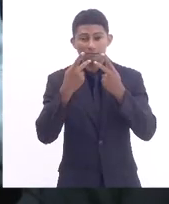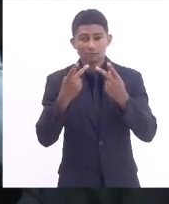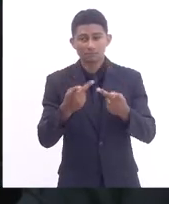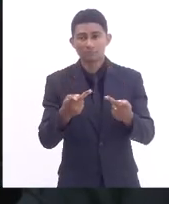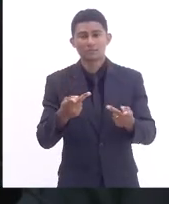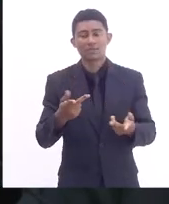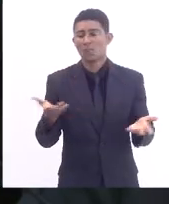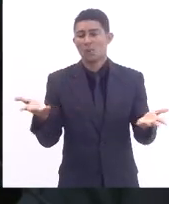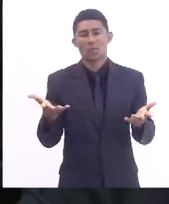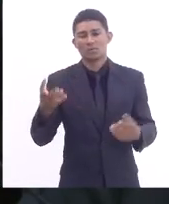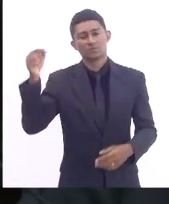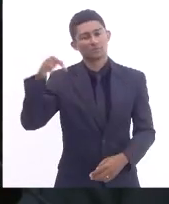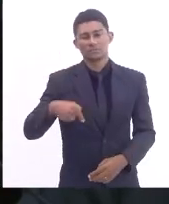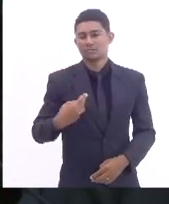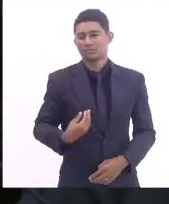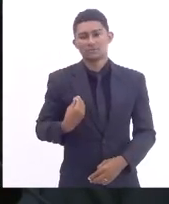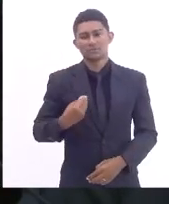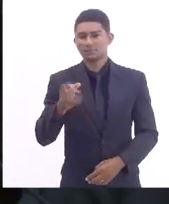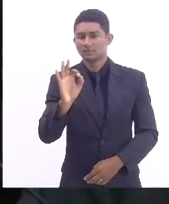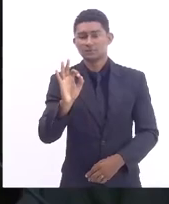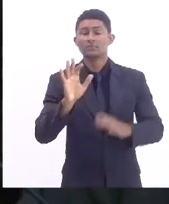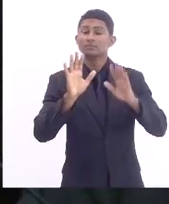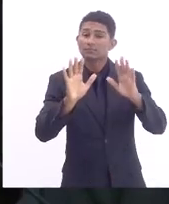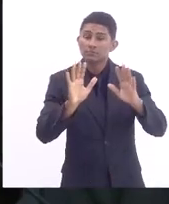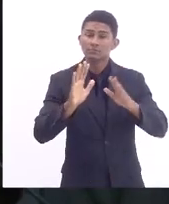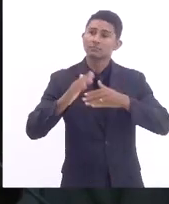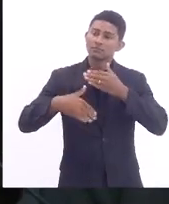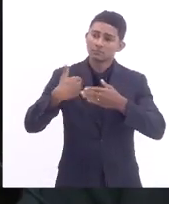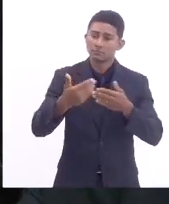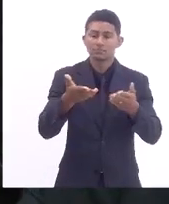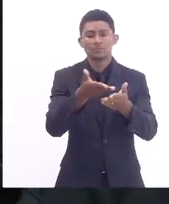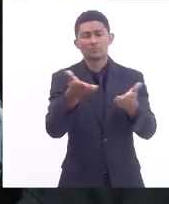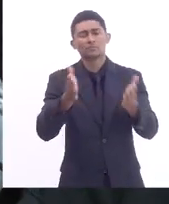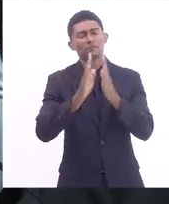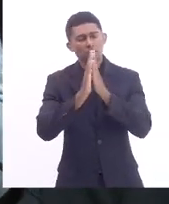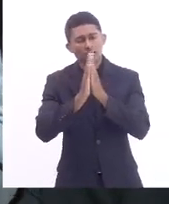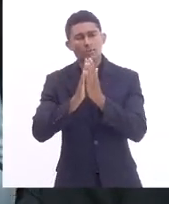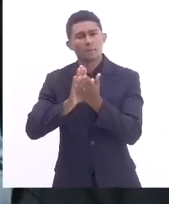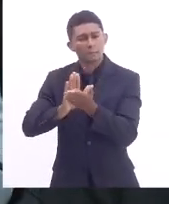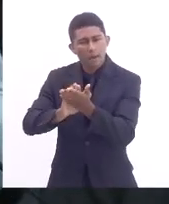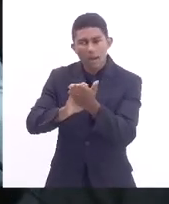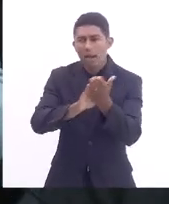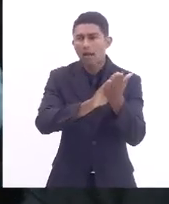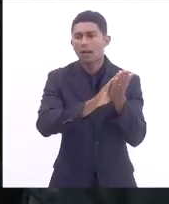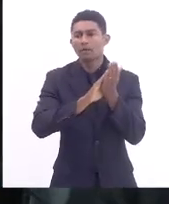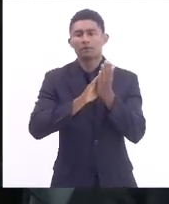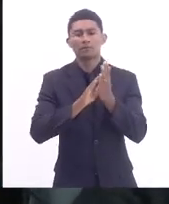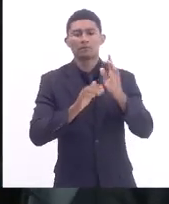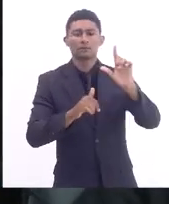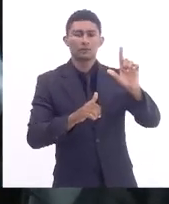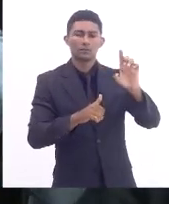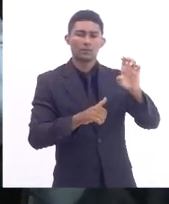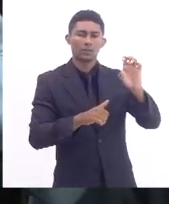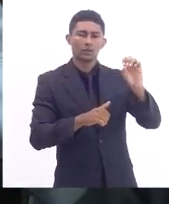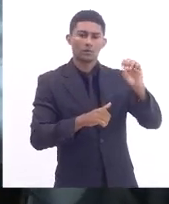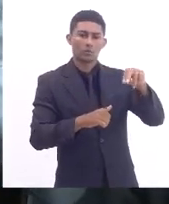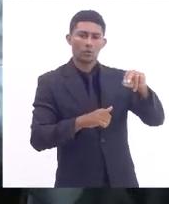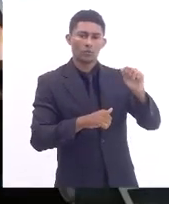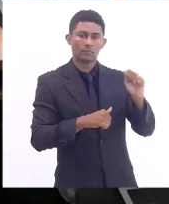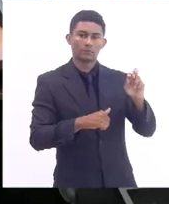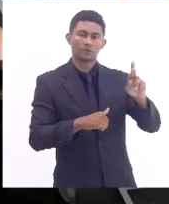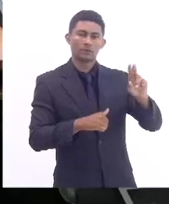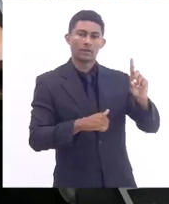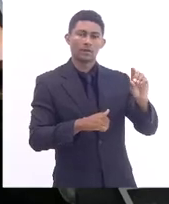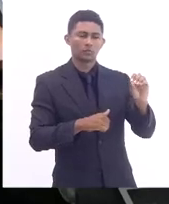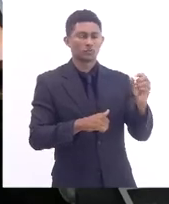é que ele não tá aqui hoje mas eu queria que vocês gente e desce uma salva de palmas para Leonardo Montalvão é o